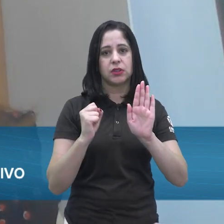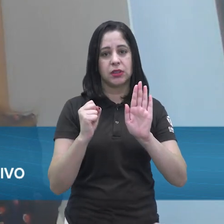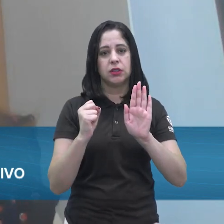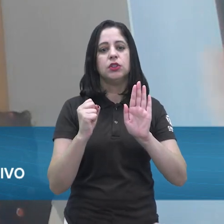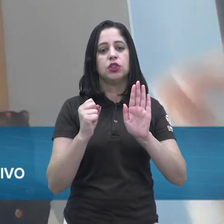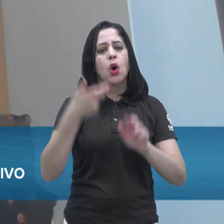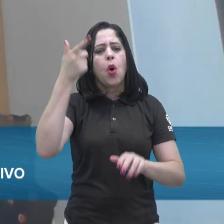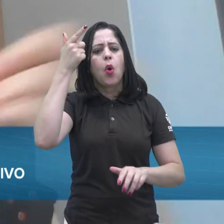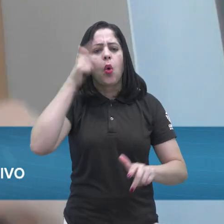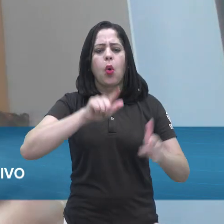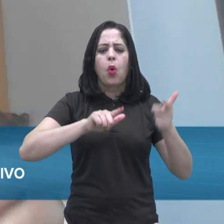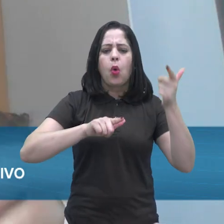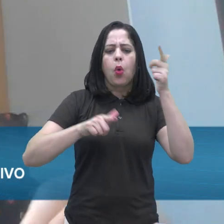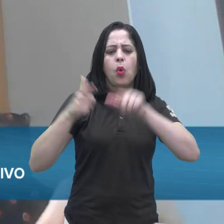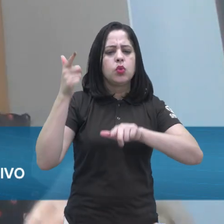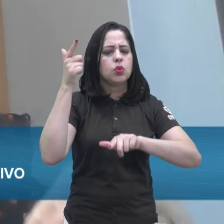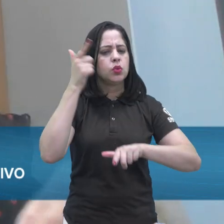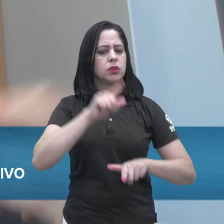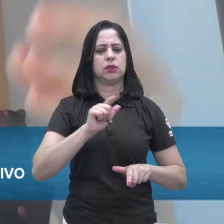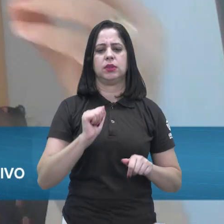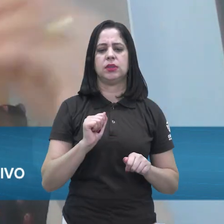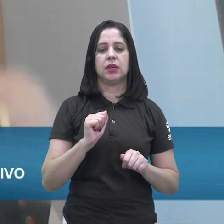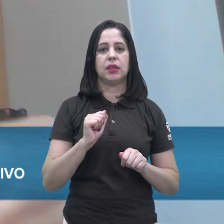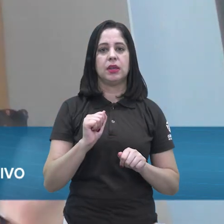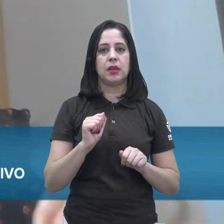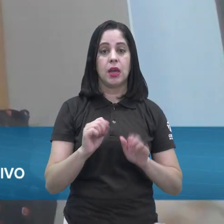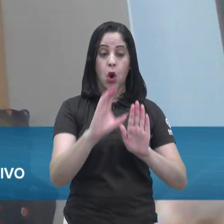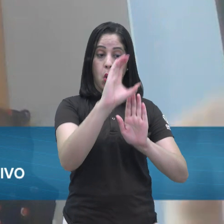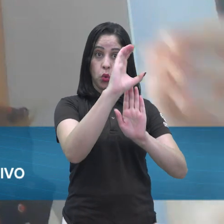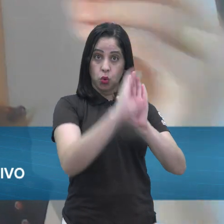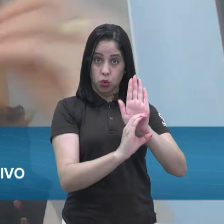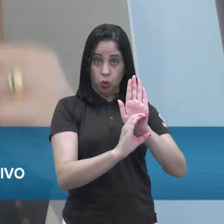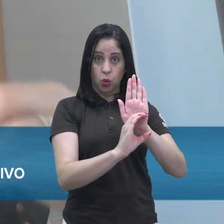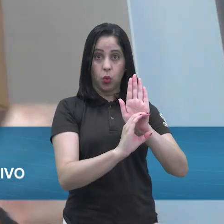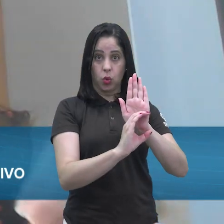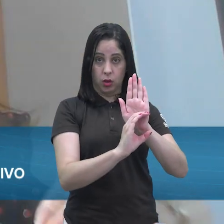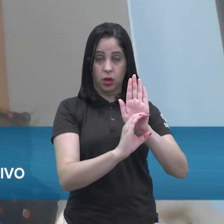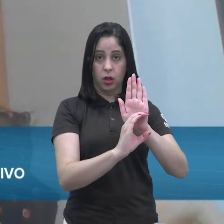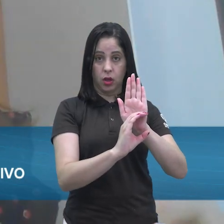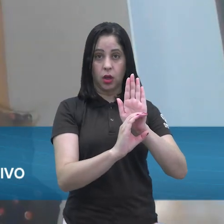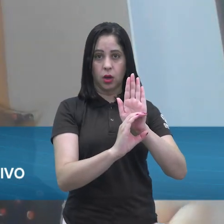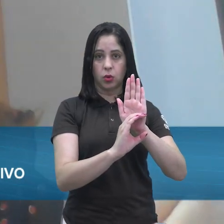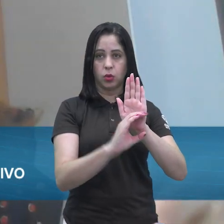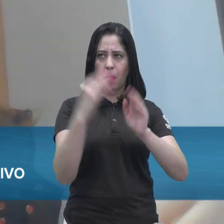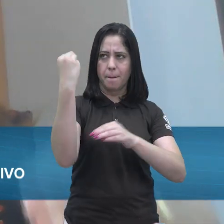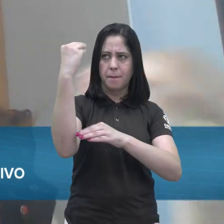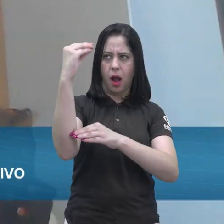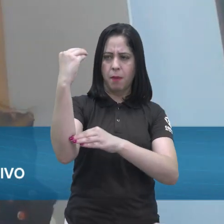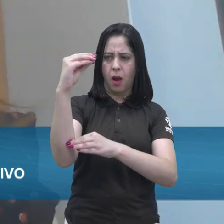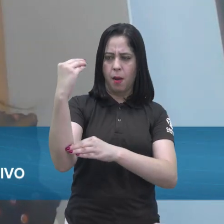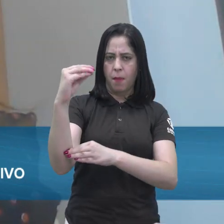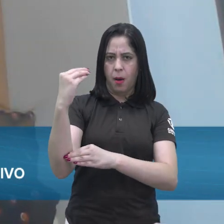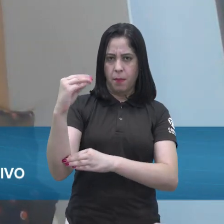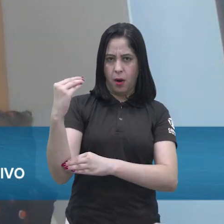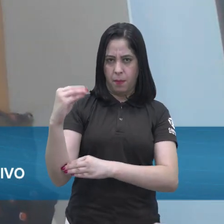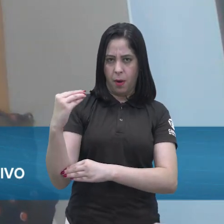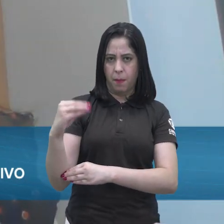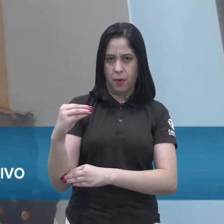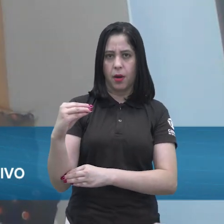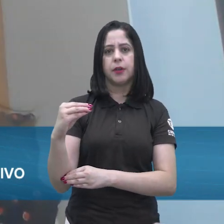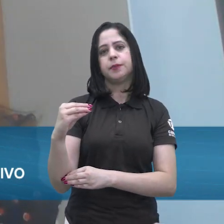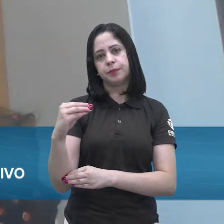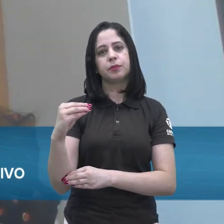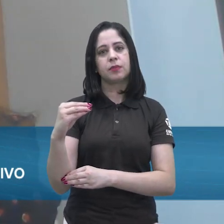gente consiga trazer os nossos currículos, né, as nossas formas aí de se candidatar para